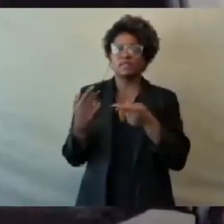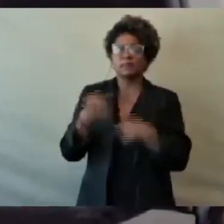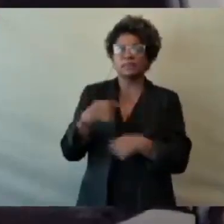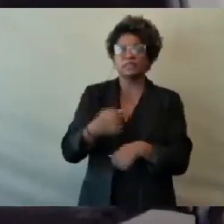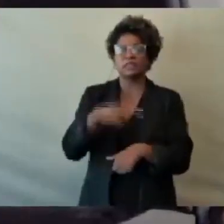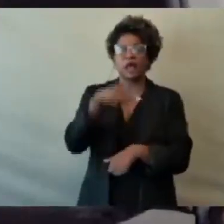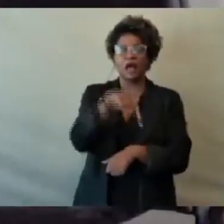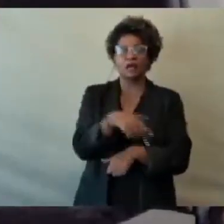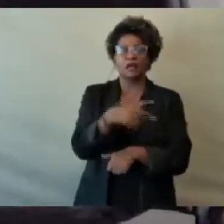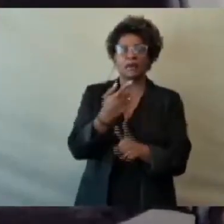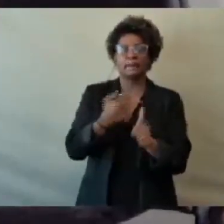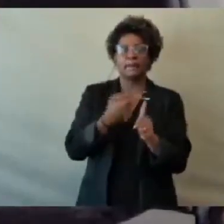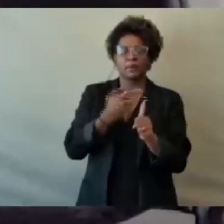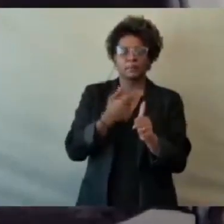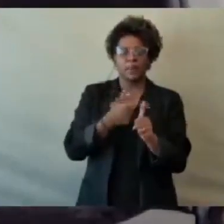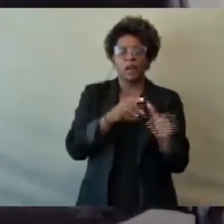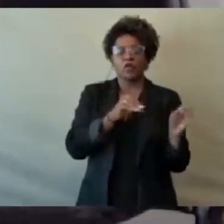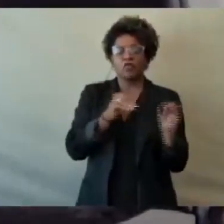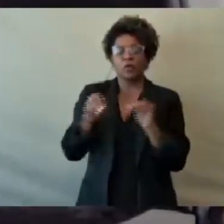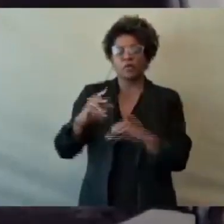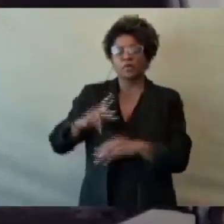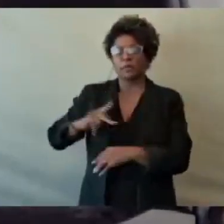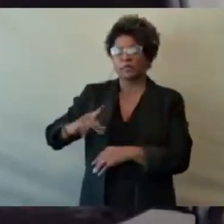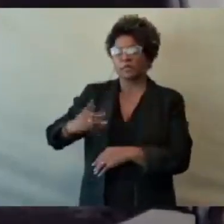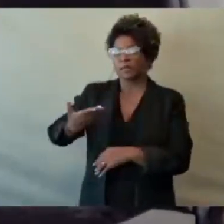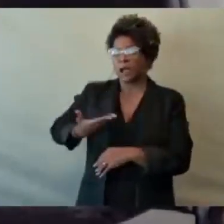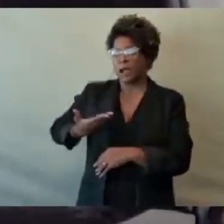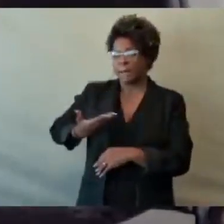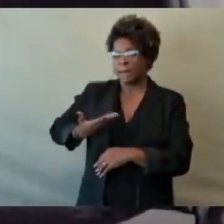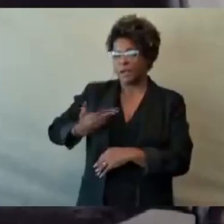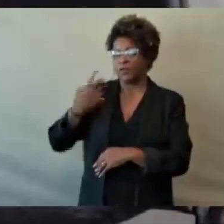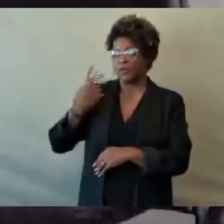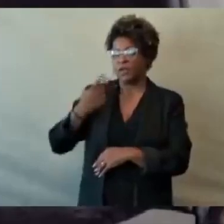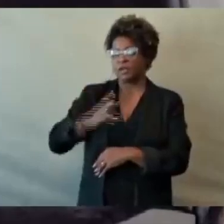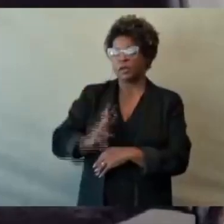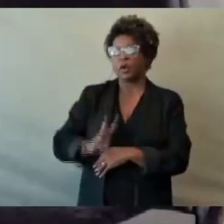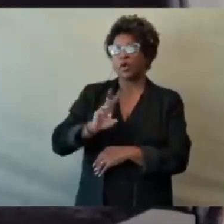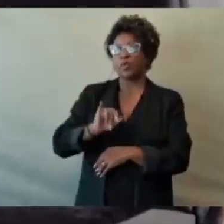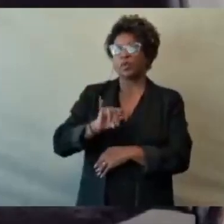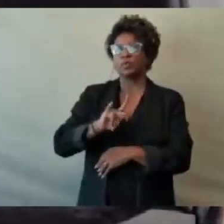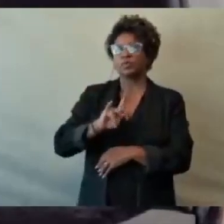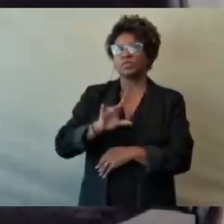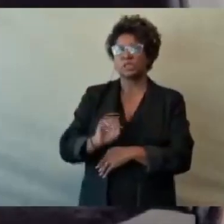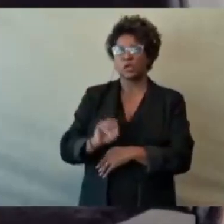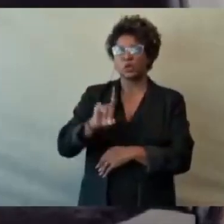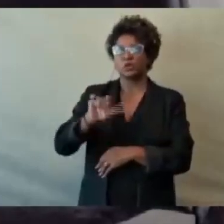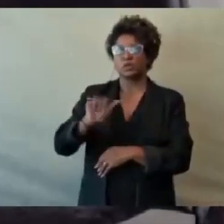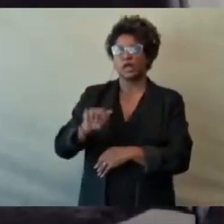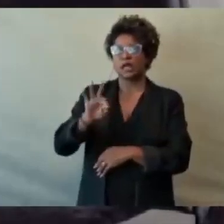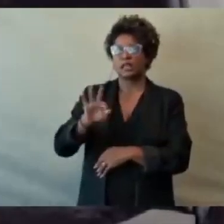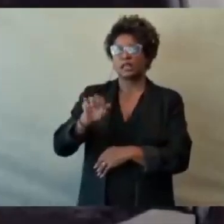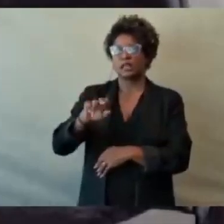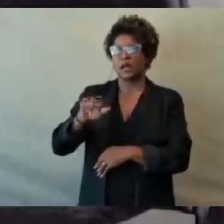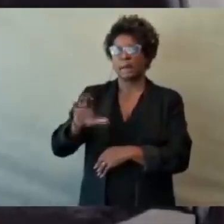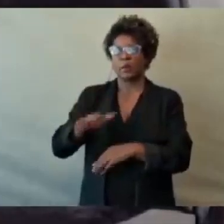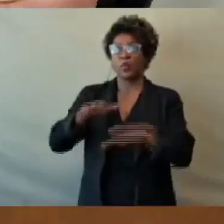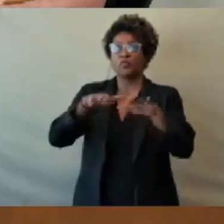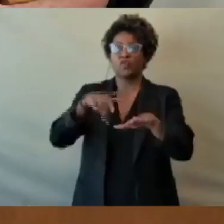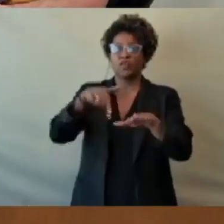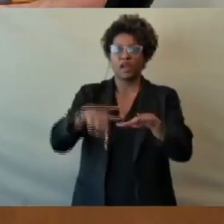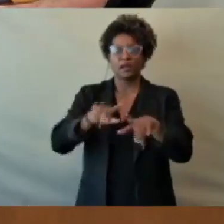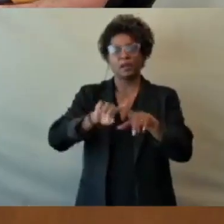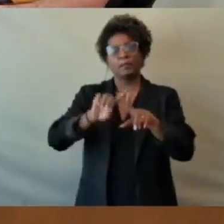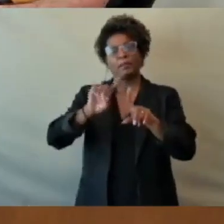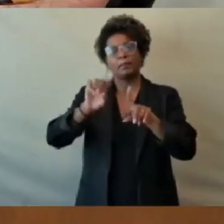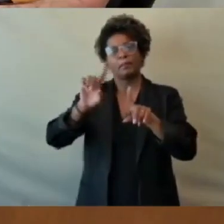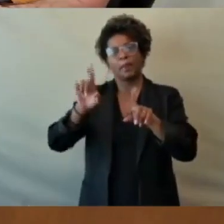presidência para o nosso amigo, vereador Iucinho da Tabu. Vou ficar um pouco, depois eu tenho que me retirar para outra reunião, viu, vereador? Vamos trocar comigo aqui